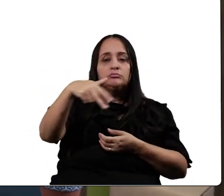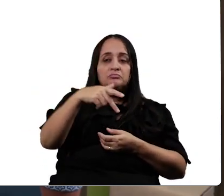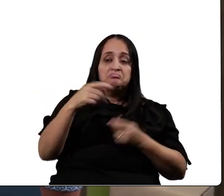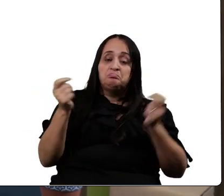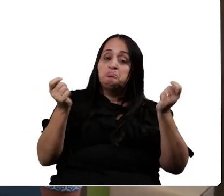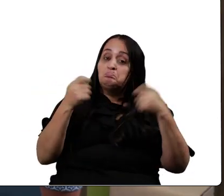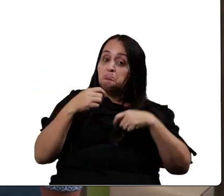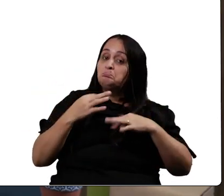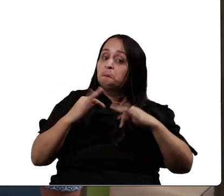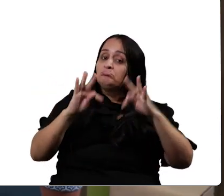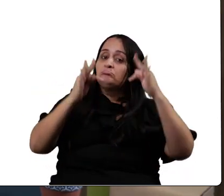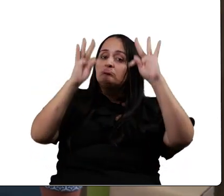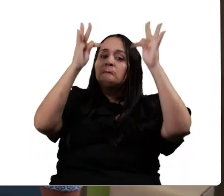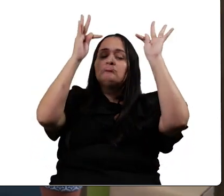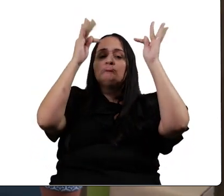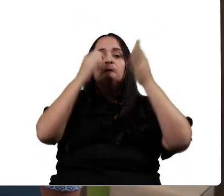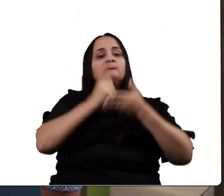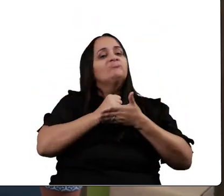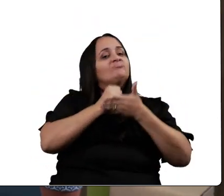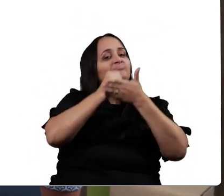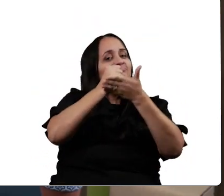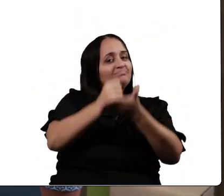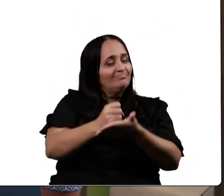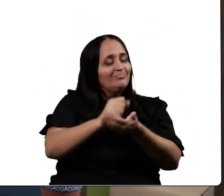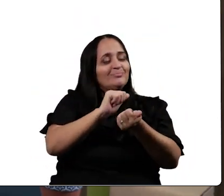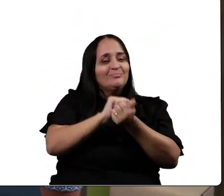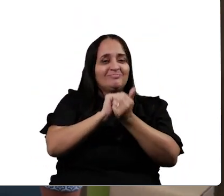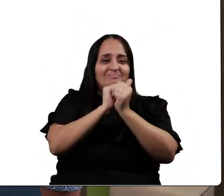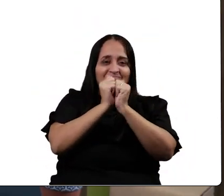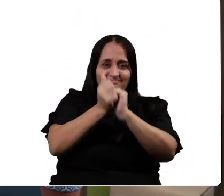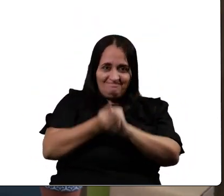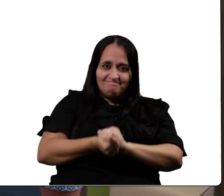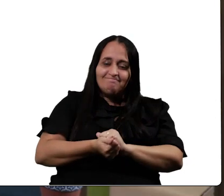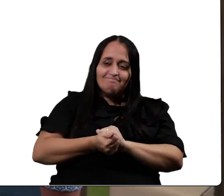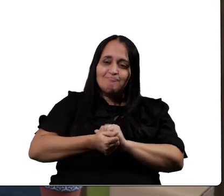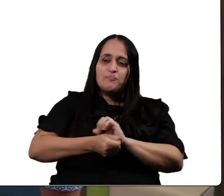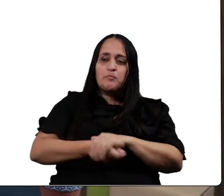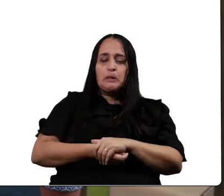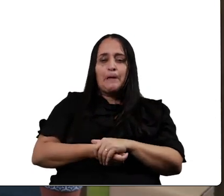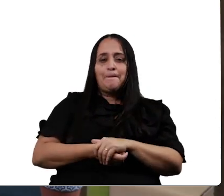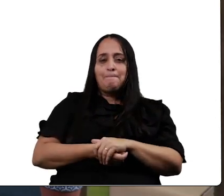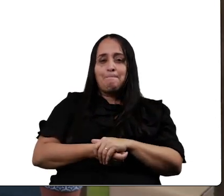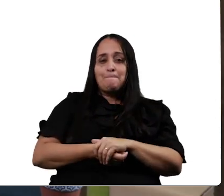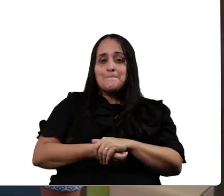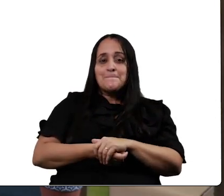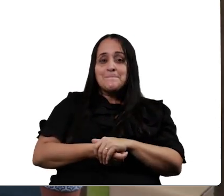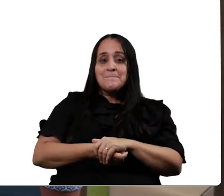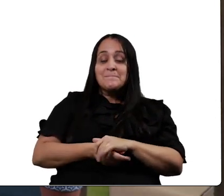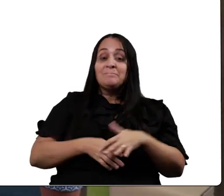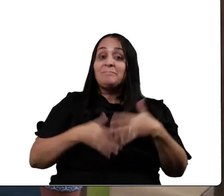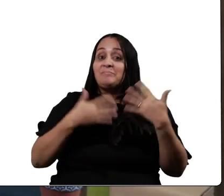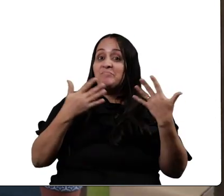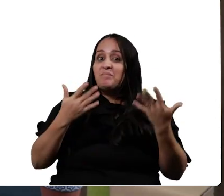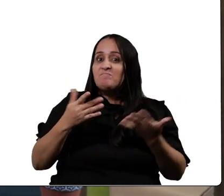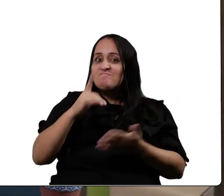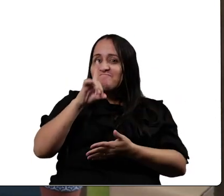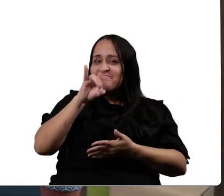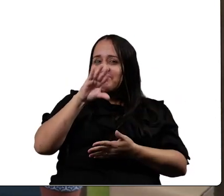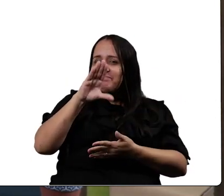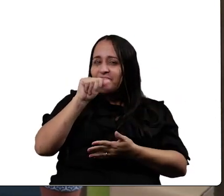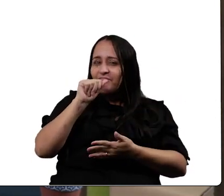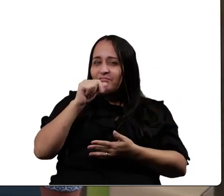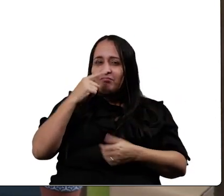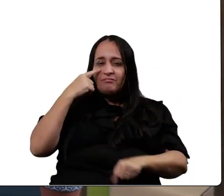mais um recurso tecnológico que tem a favor do esporte. E eu quero deixar como dica, né, que quando você conhece